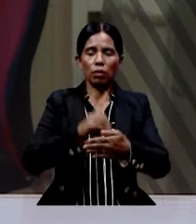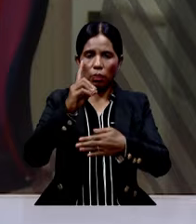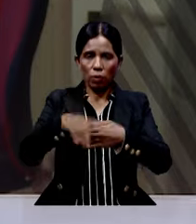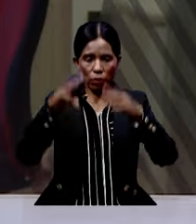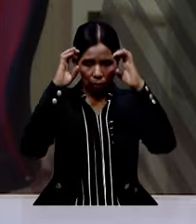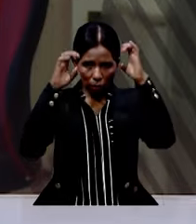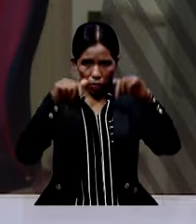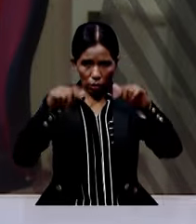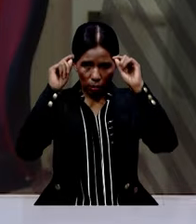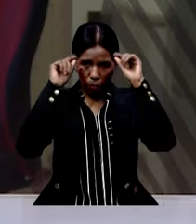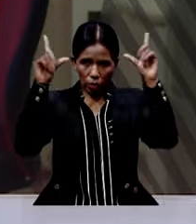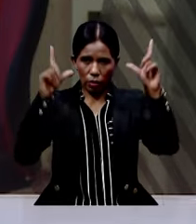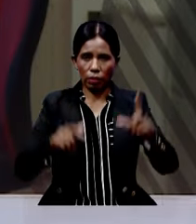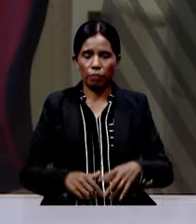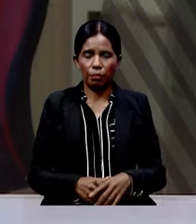Timor-Leste.